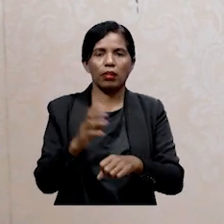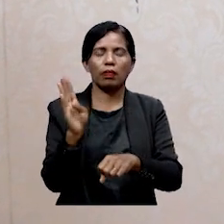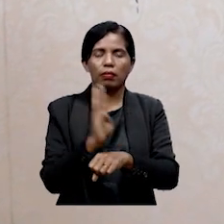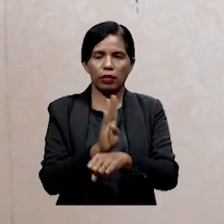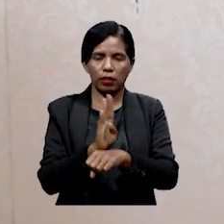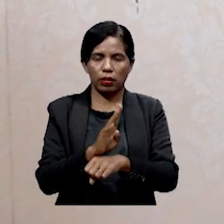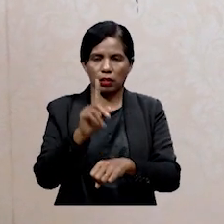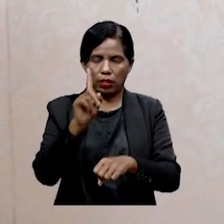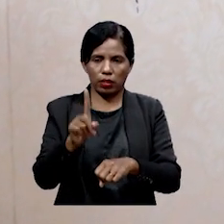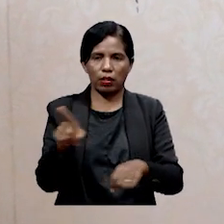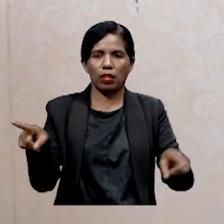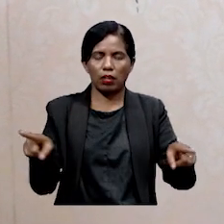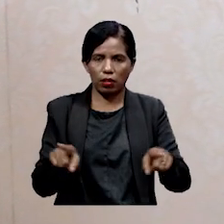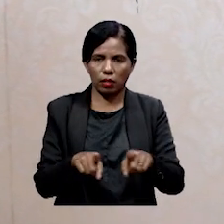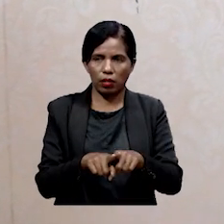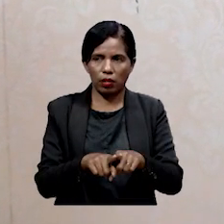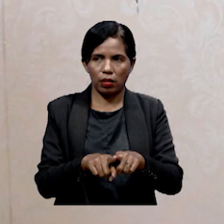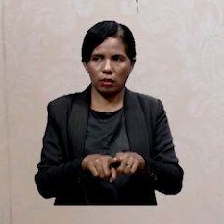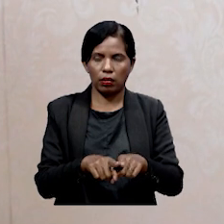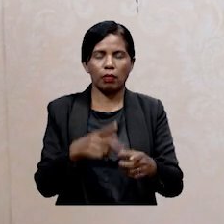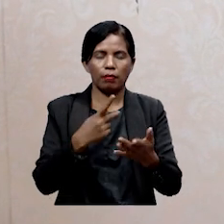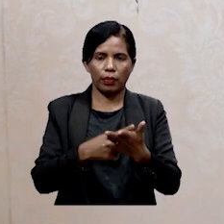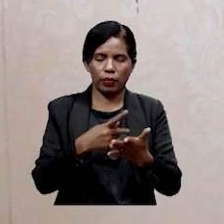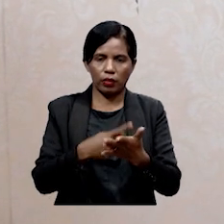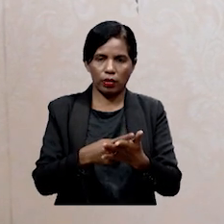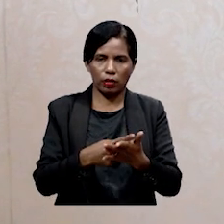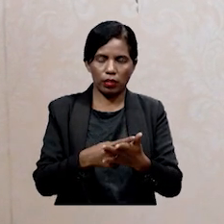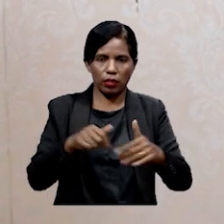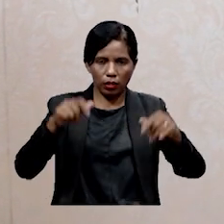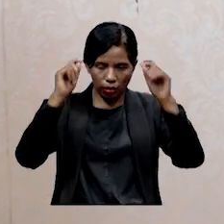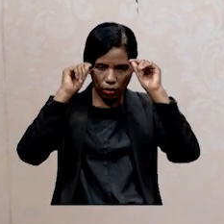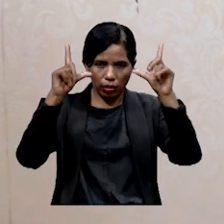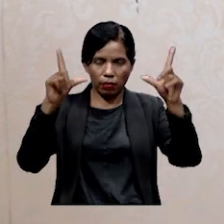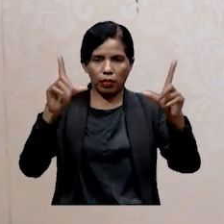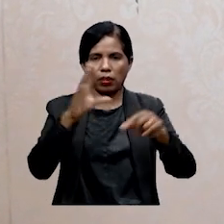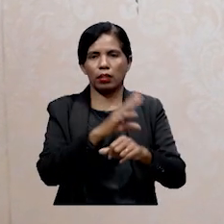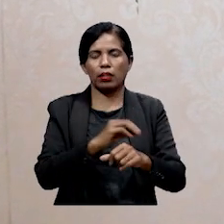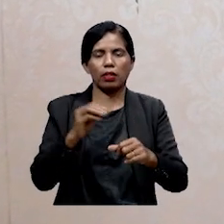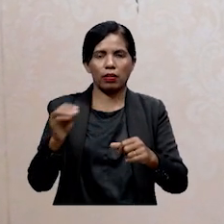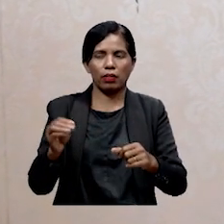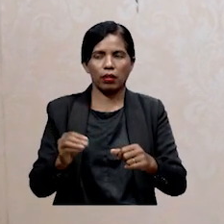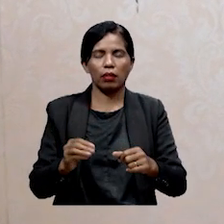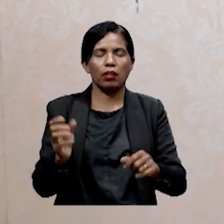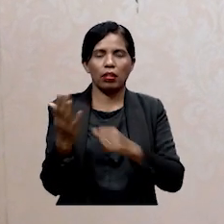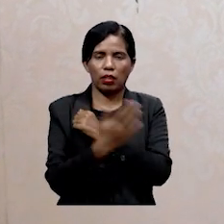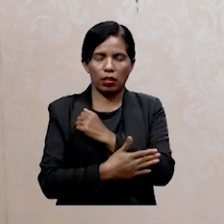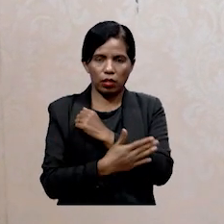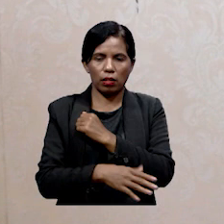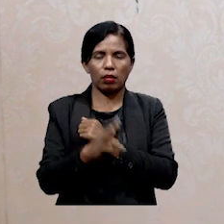a nossa projeto piloto entre Timor-Leste e Brunei.